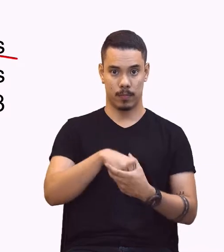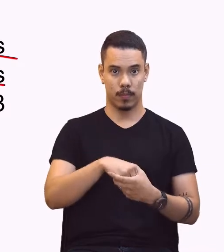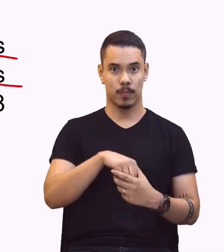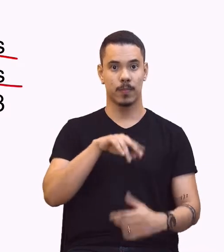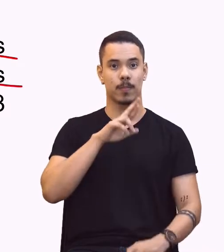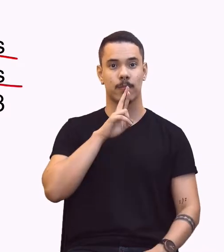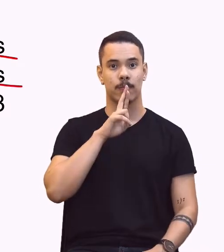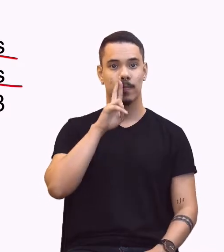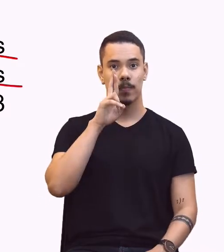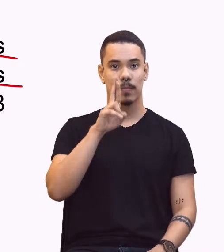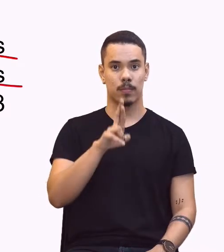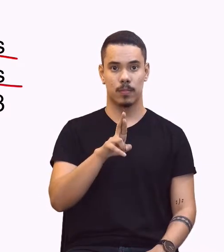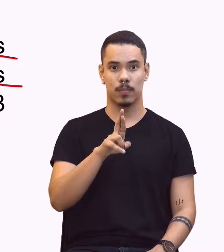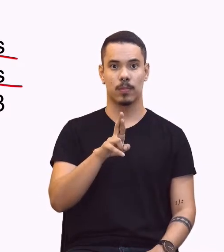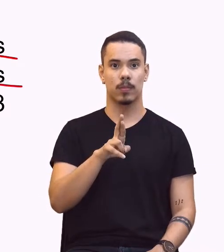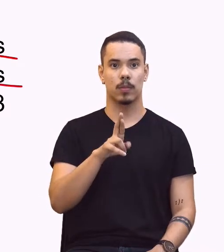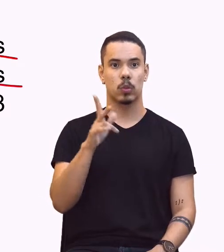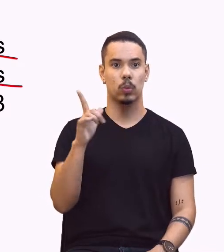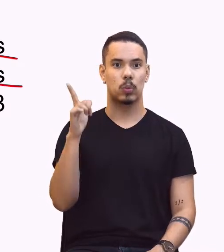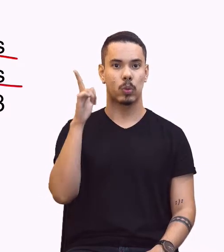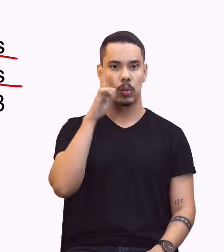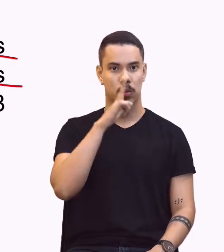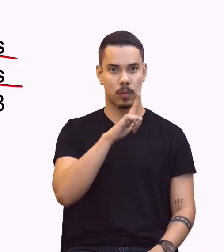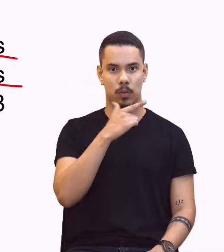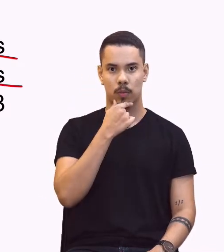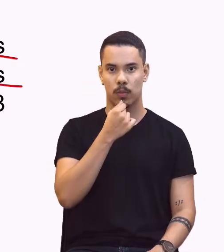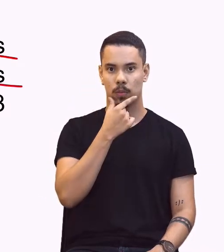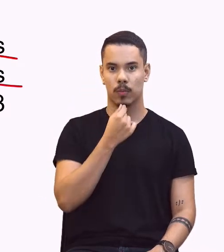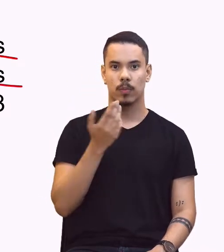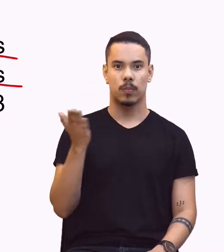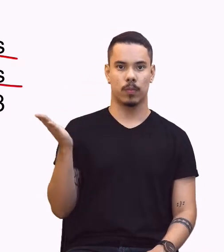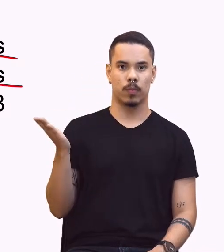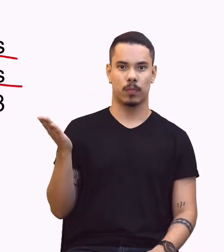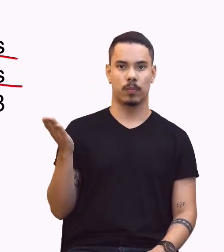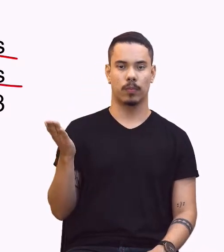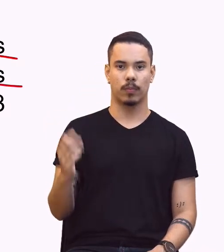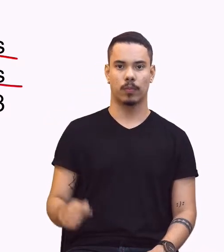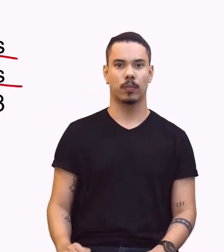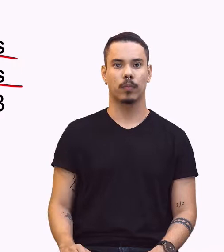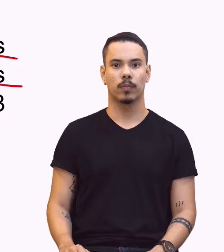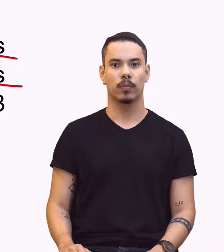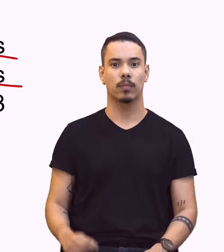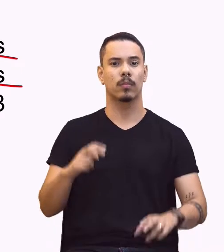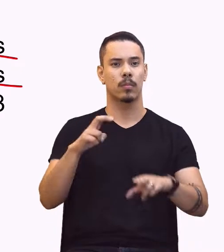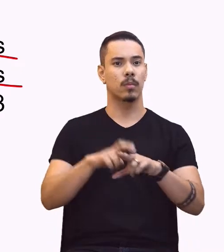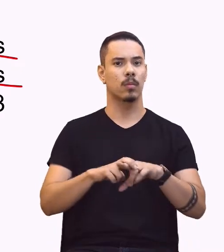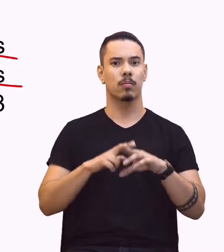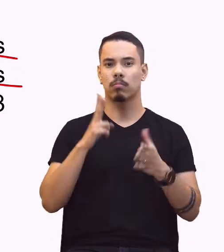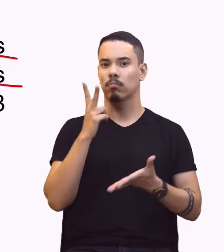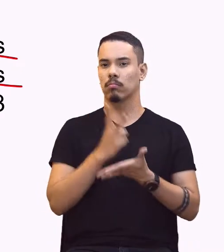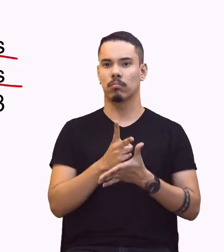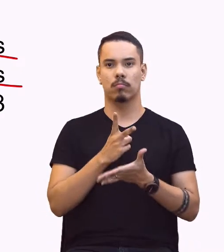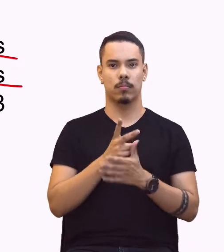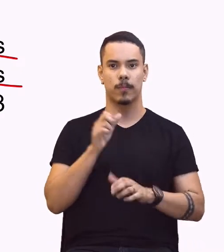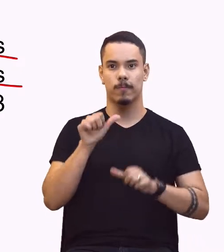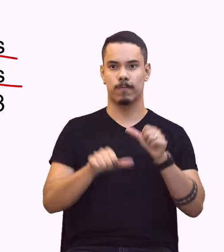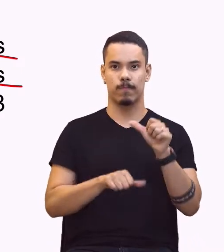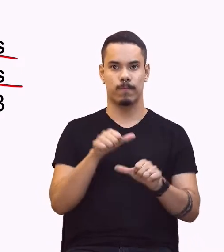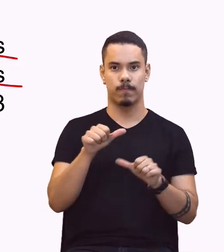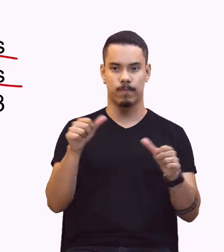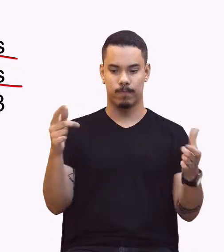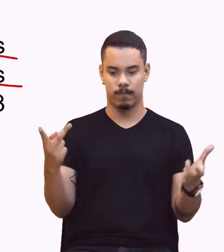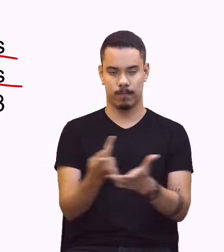resultantes das conquistas de Alexandre Magno. Então, toda essa mudança que vem